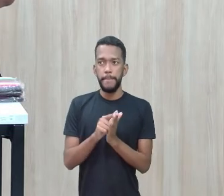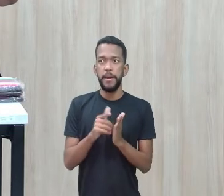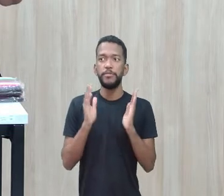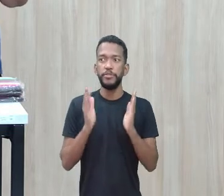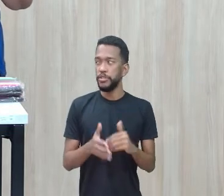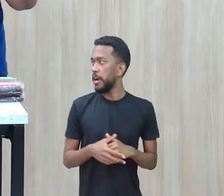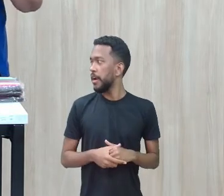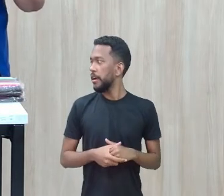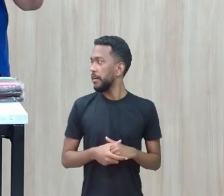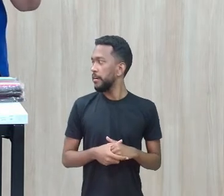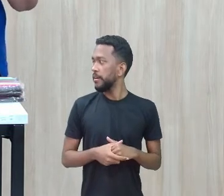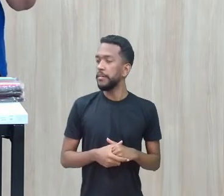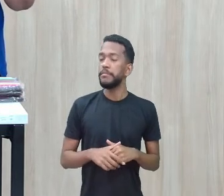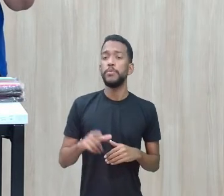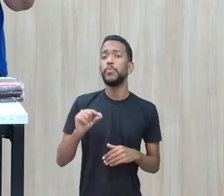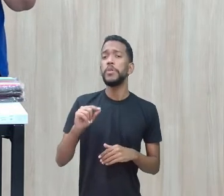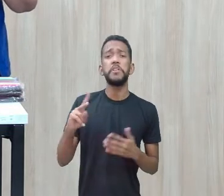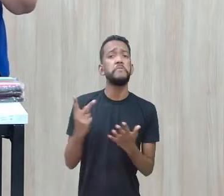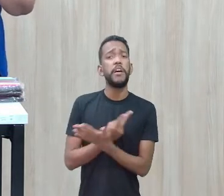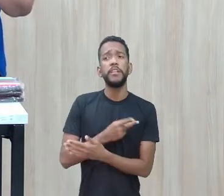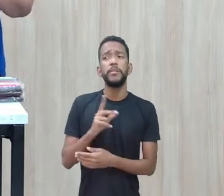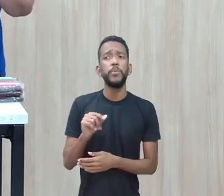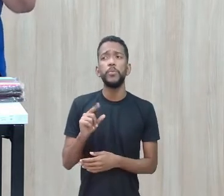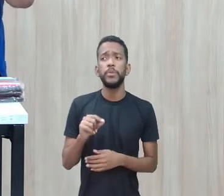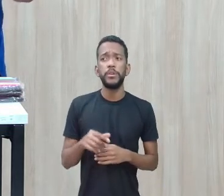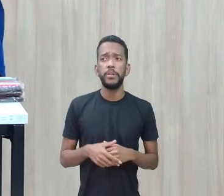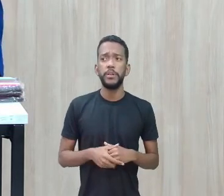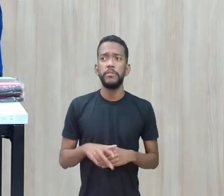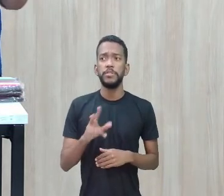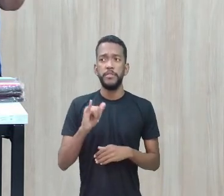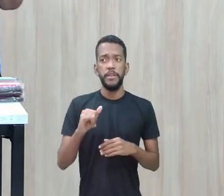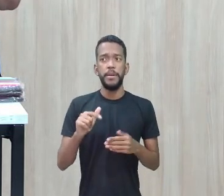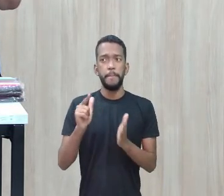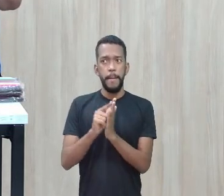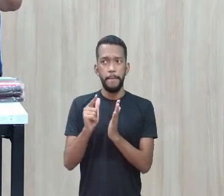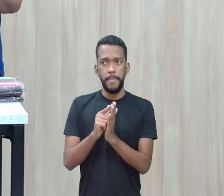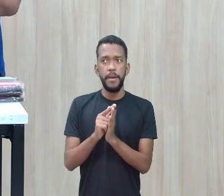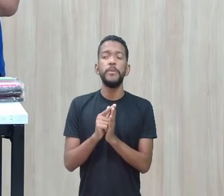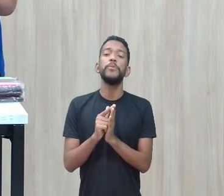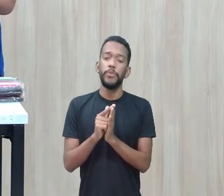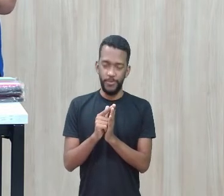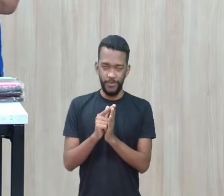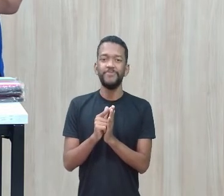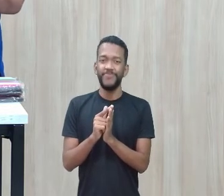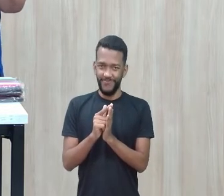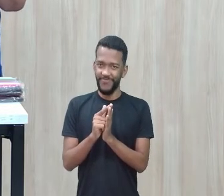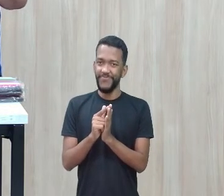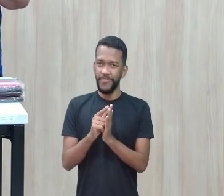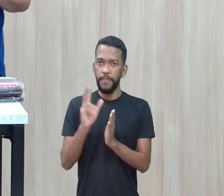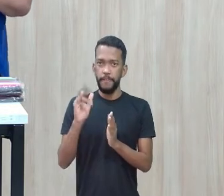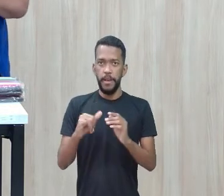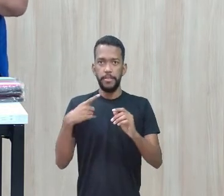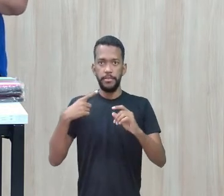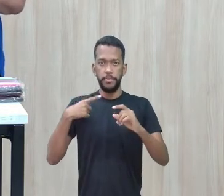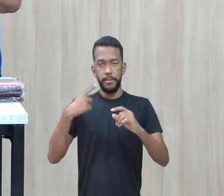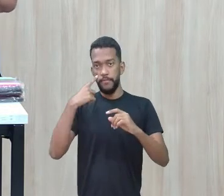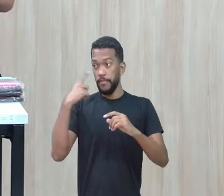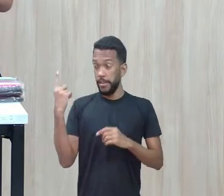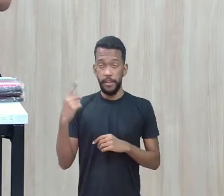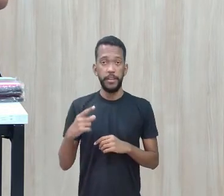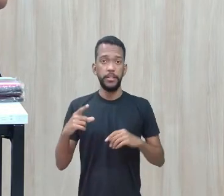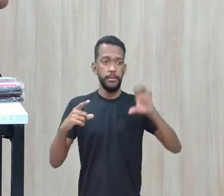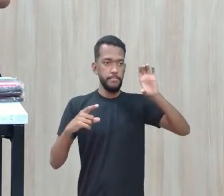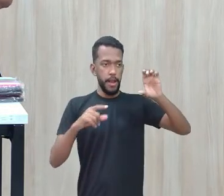né? O que é que vai ter nessa folha de papel? Vocês vão pegar a folhinha de papel e vocês vão montar